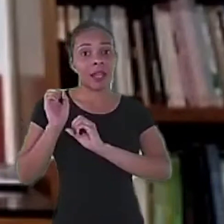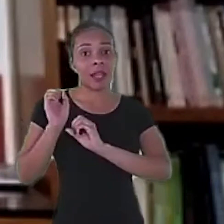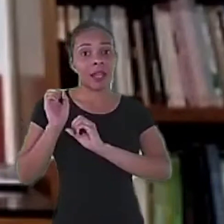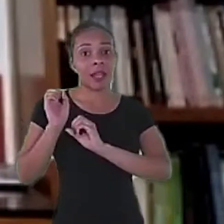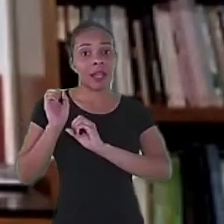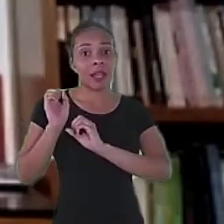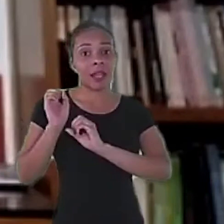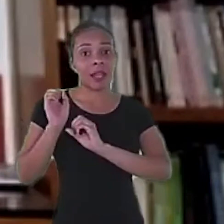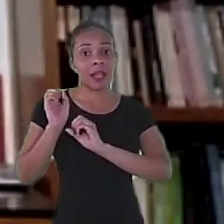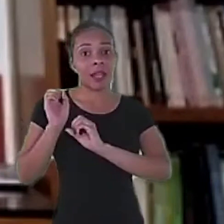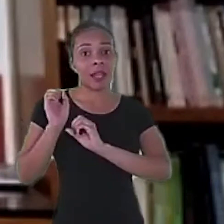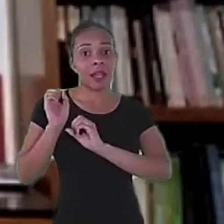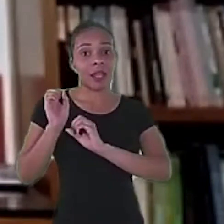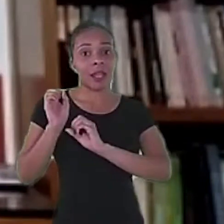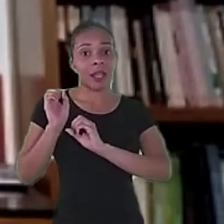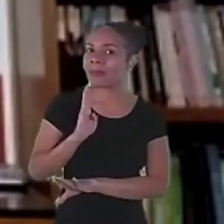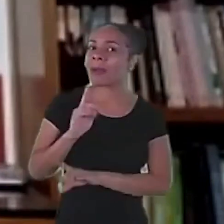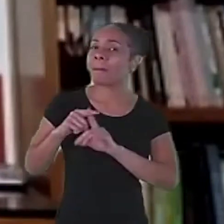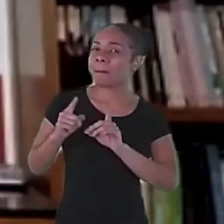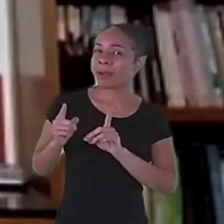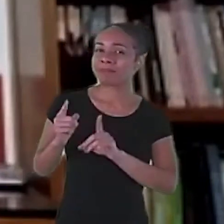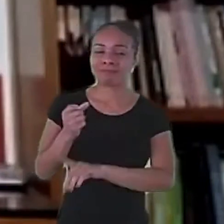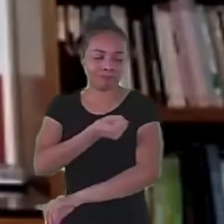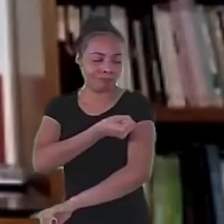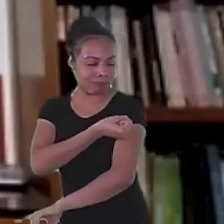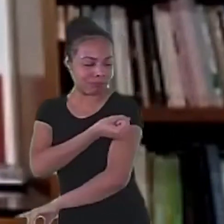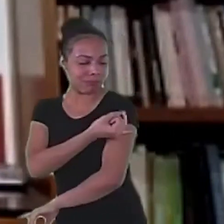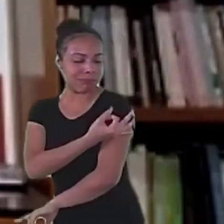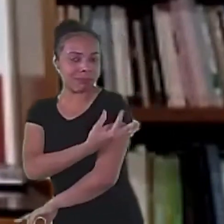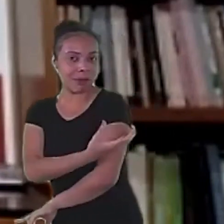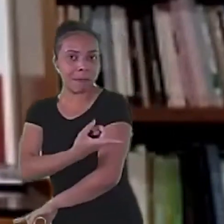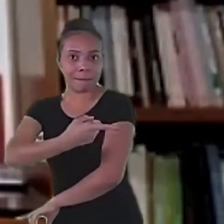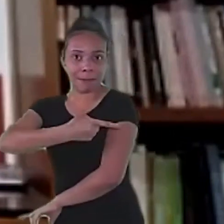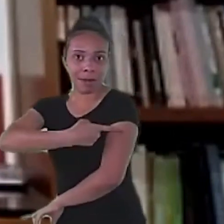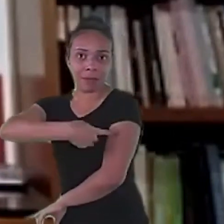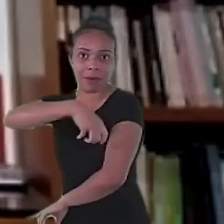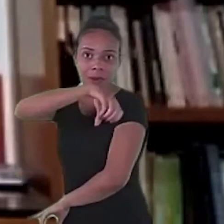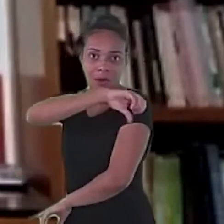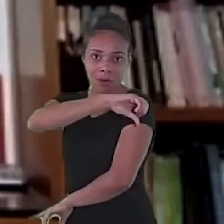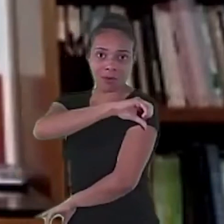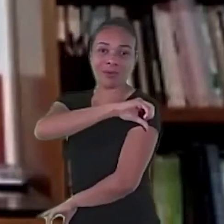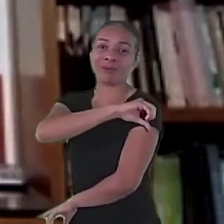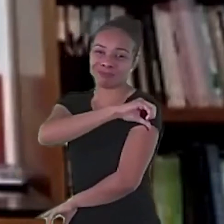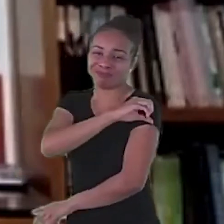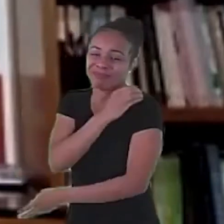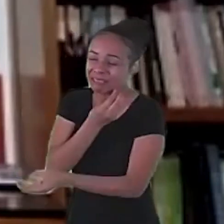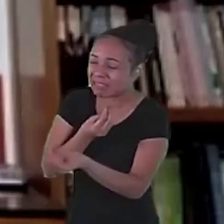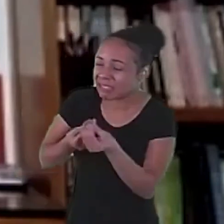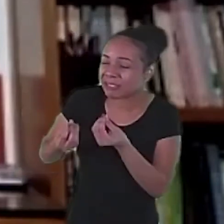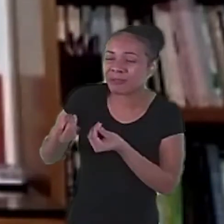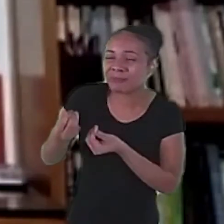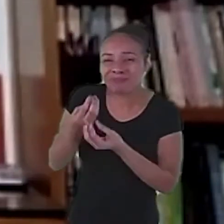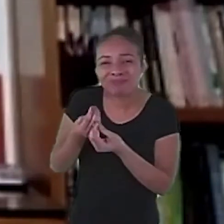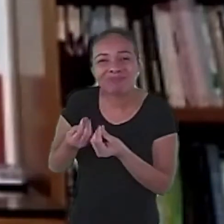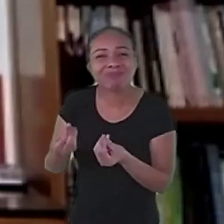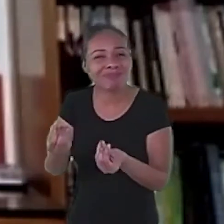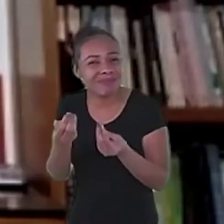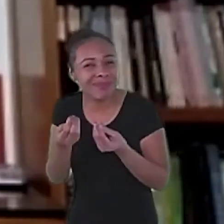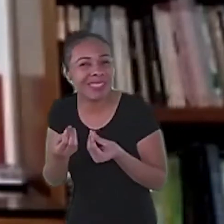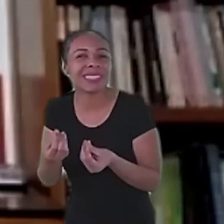bastante precária. Então, seria outra questão que poderia